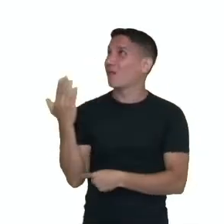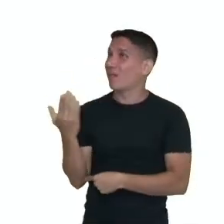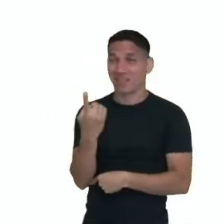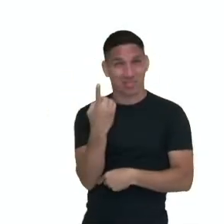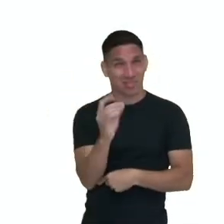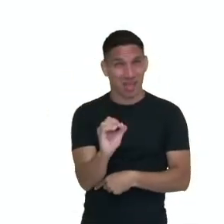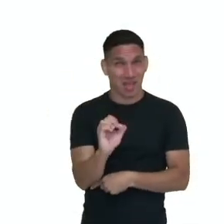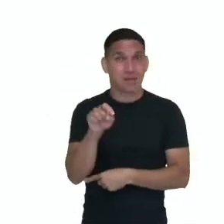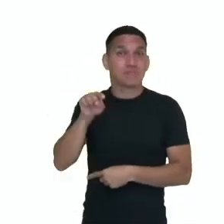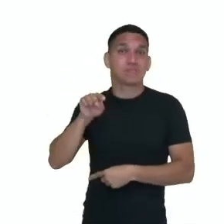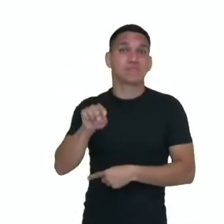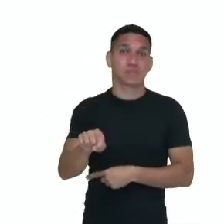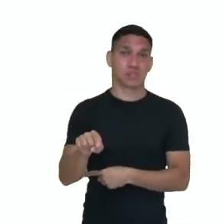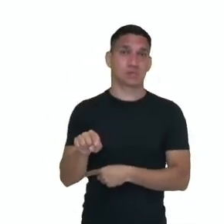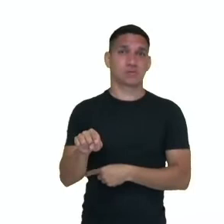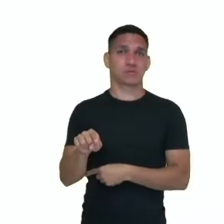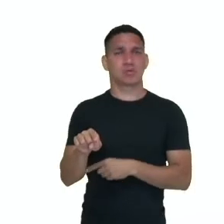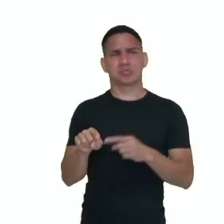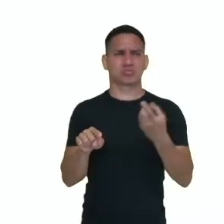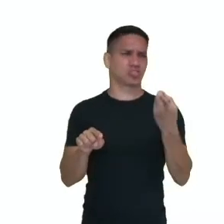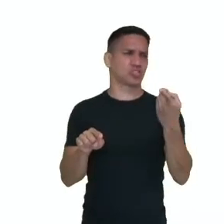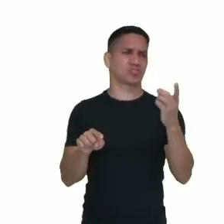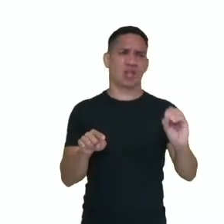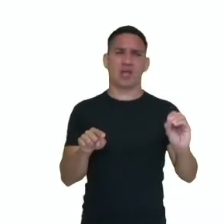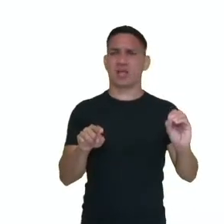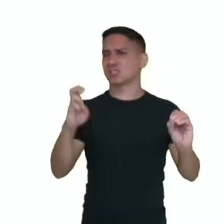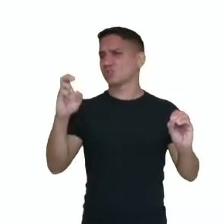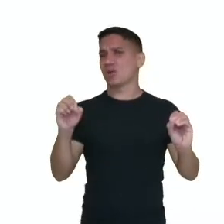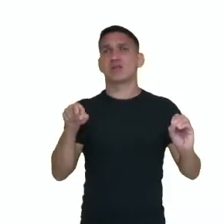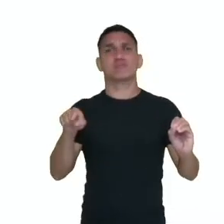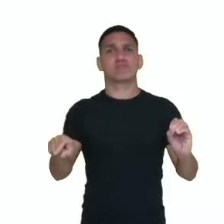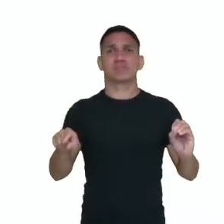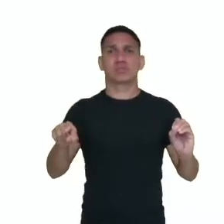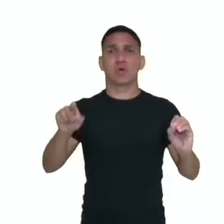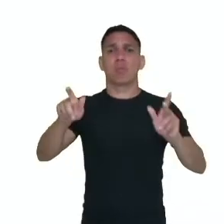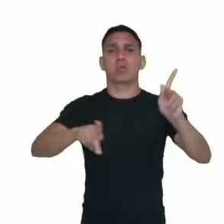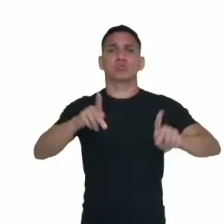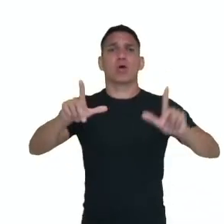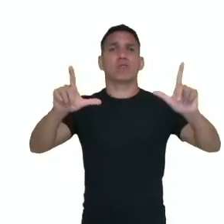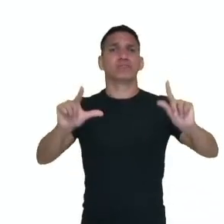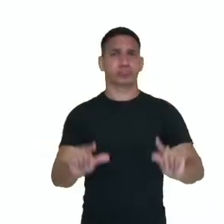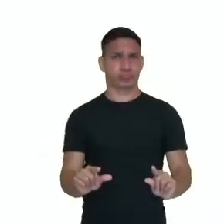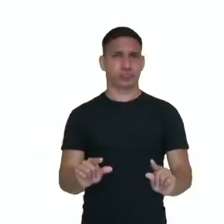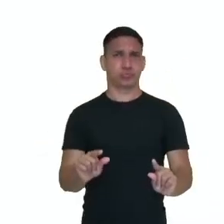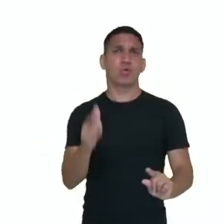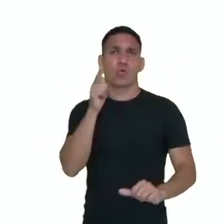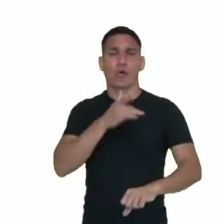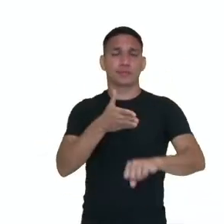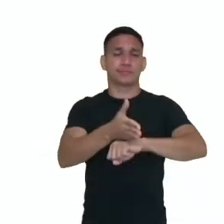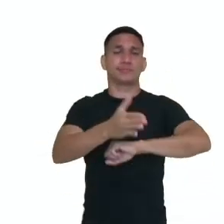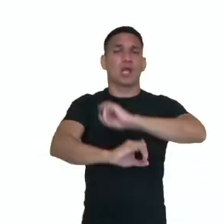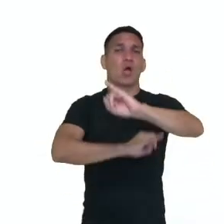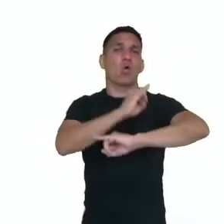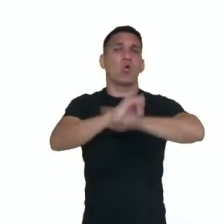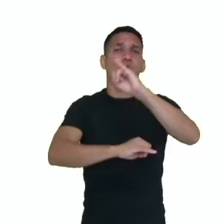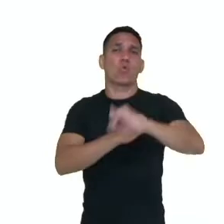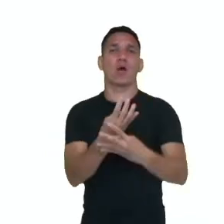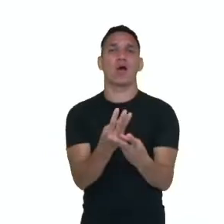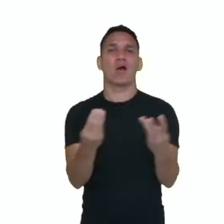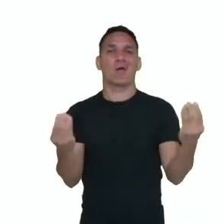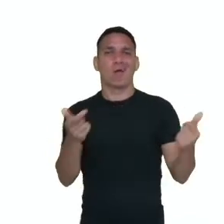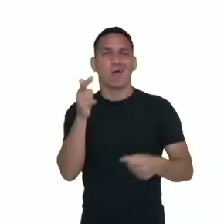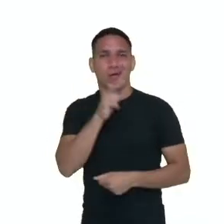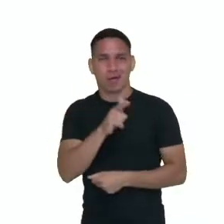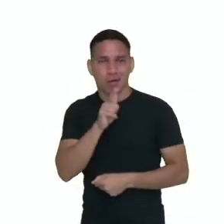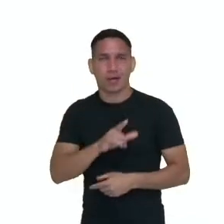10 mil, de 10 a 50 mil habitantes para baixo, né, que tem acesso, de um modo geral, à internet de qualidade, aos meios